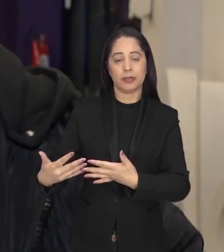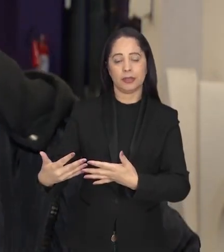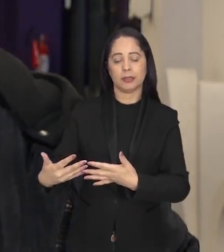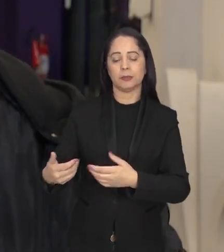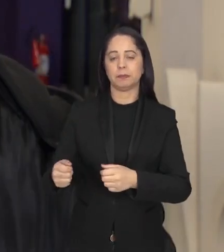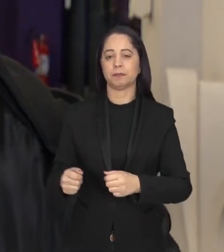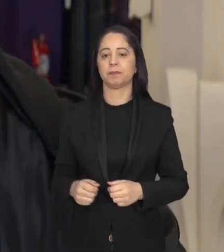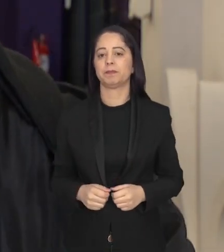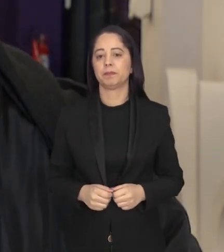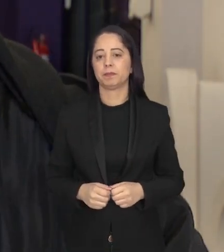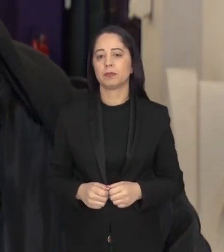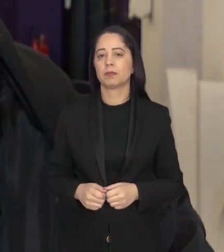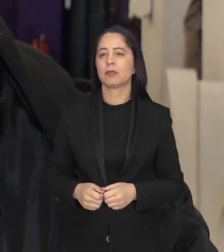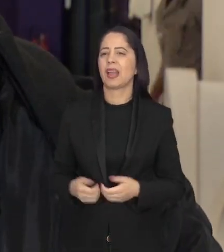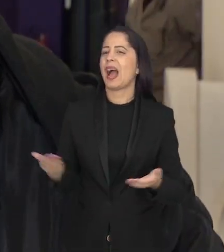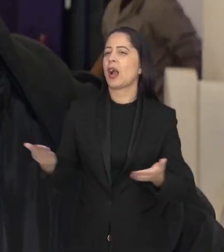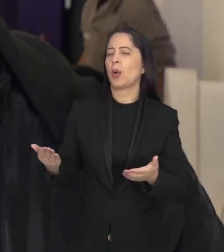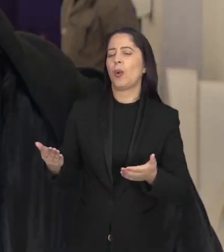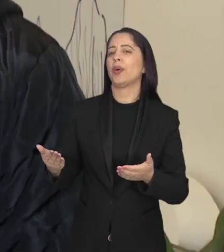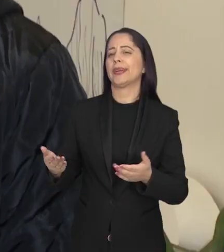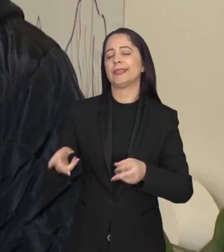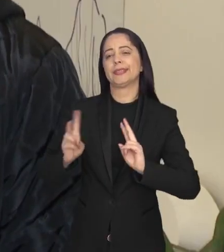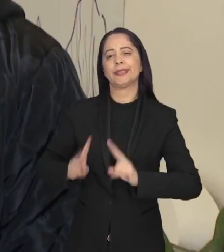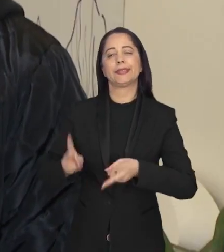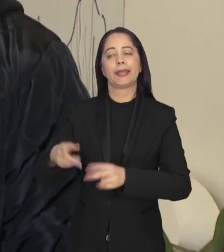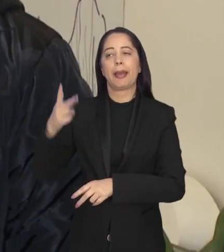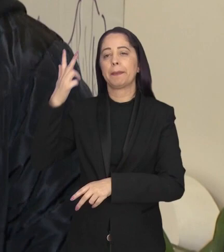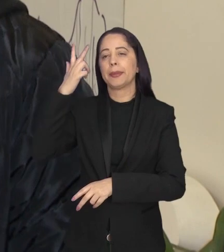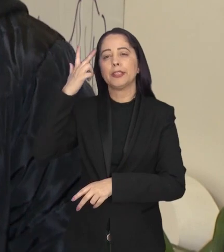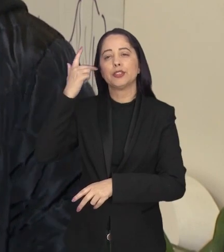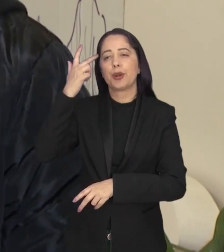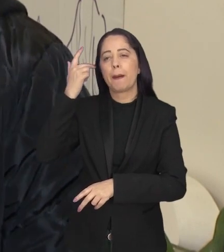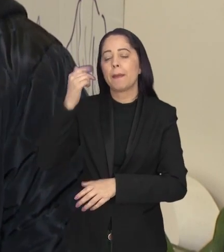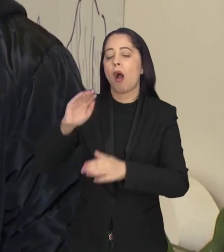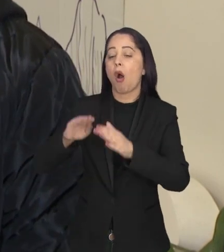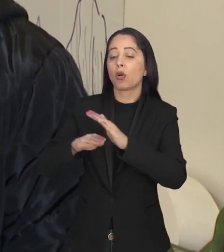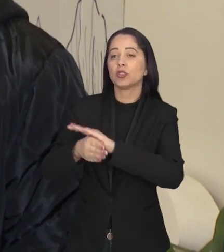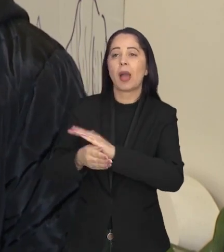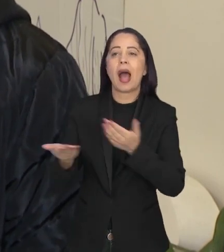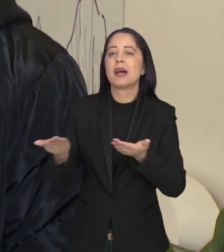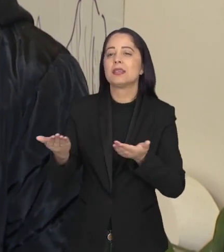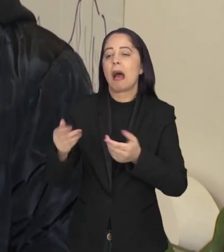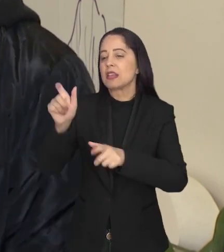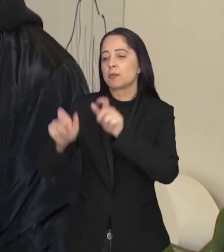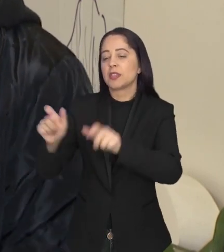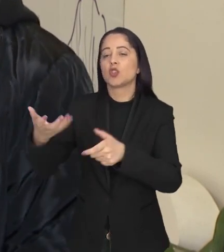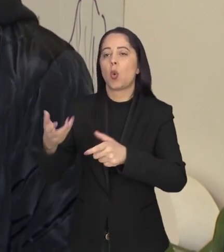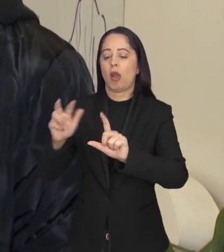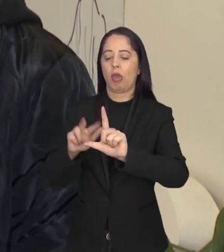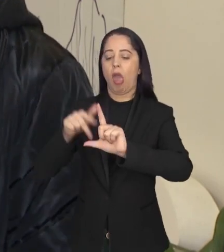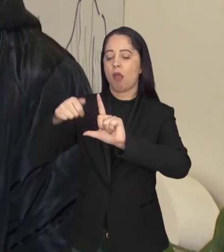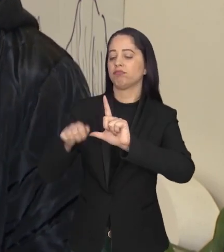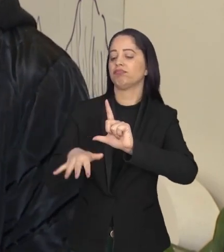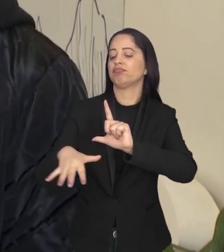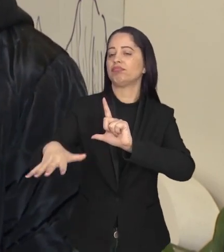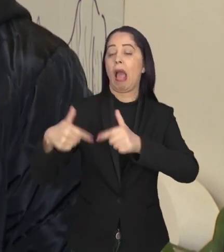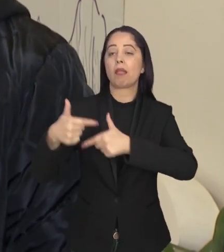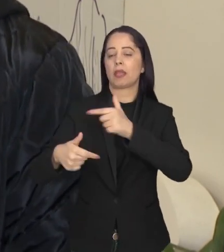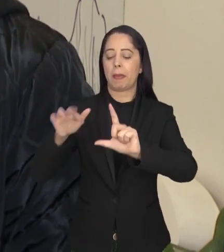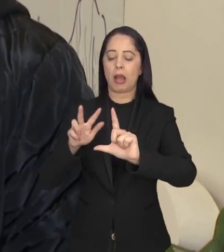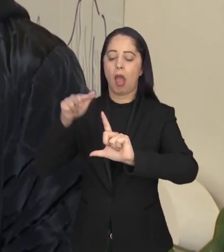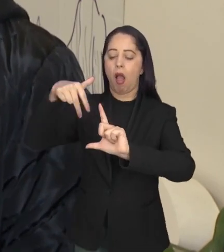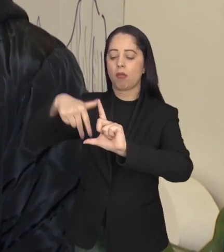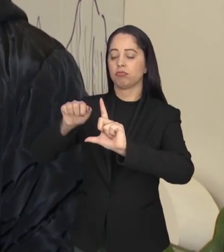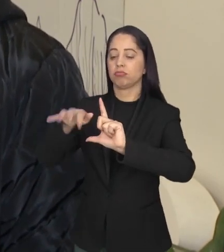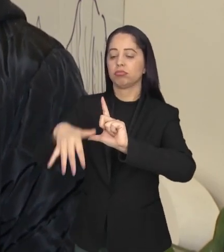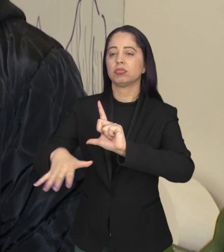esse especialista em cibersegurança. Hoje em dia, cada vez mais as pessoas querem se tornar influenciadores digitais.